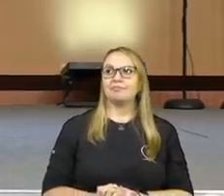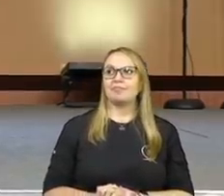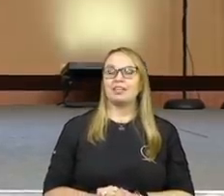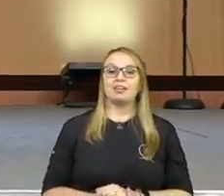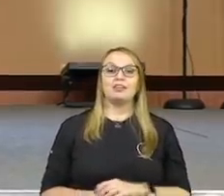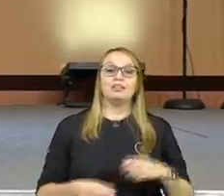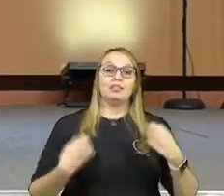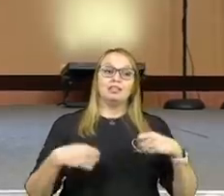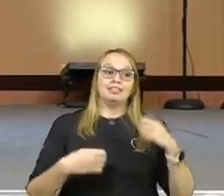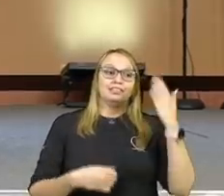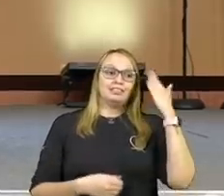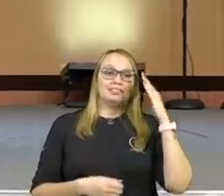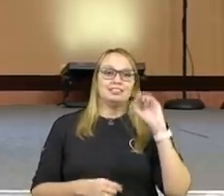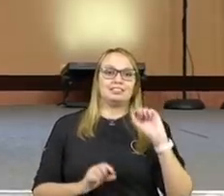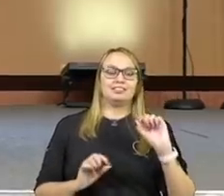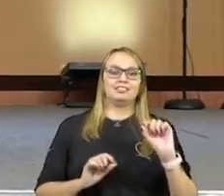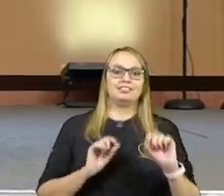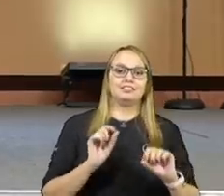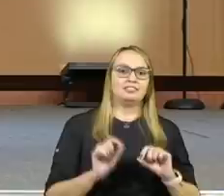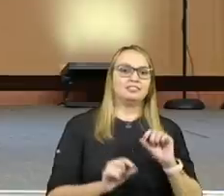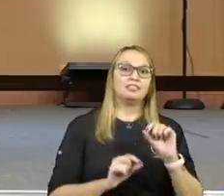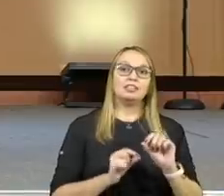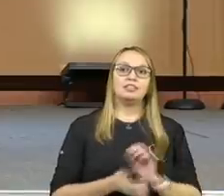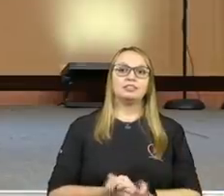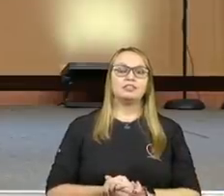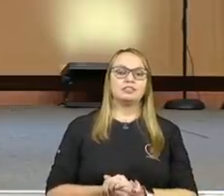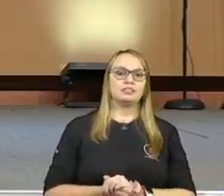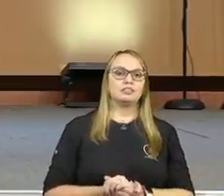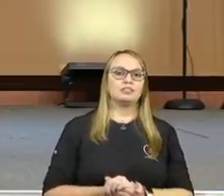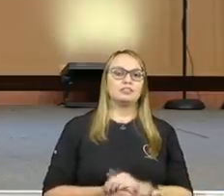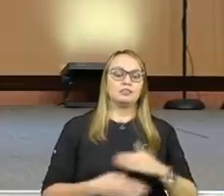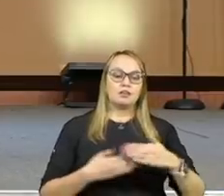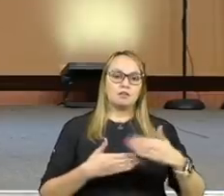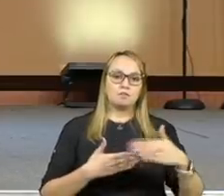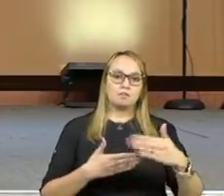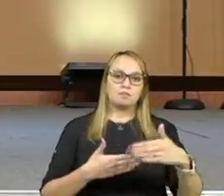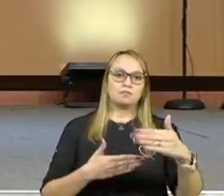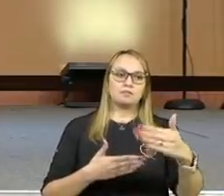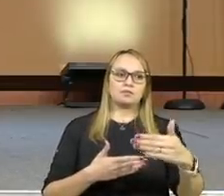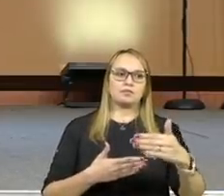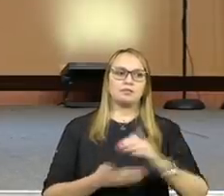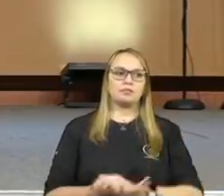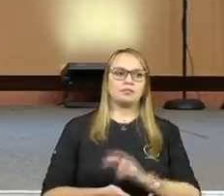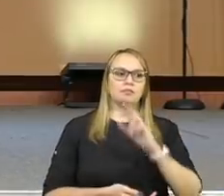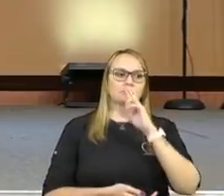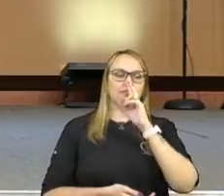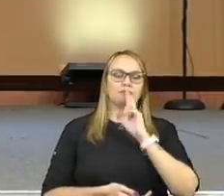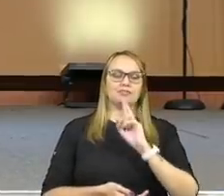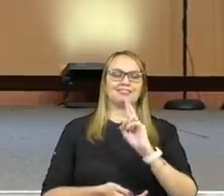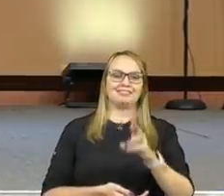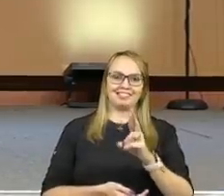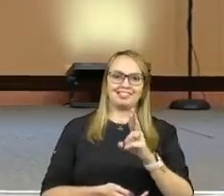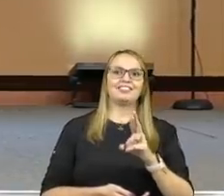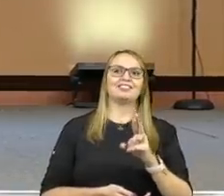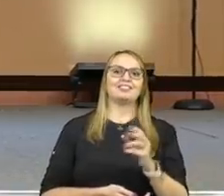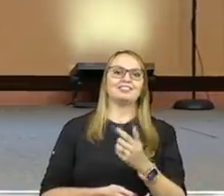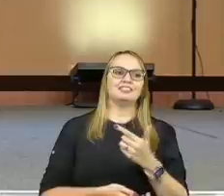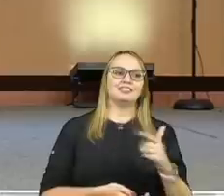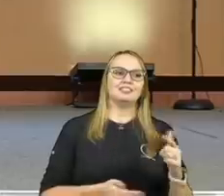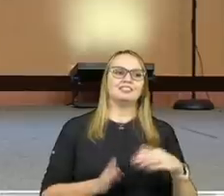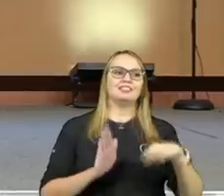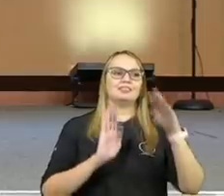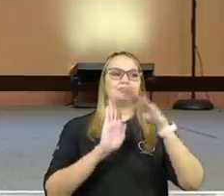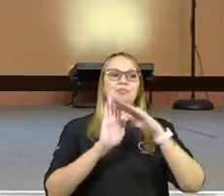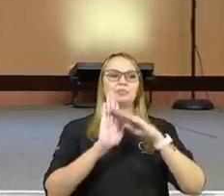Você tem que entender que a exigência é uma etapa. O resultado é uma outra etapa em